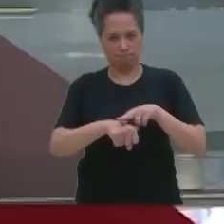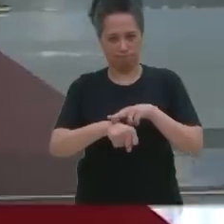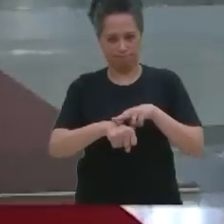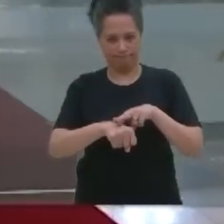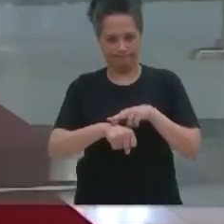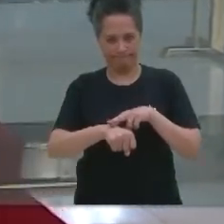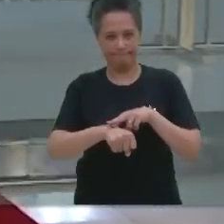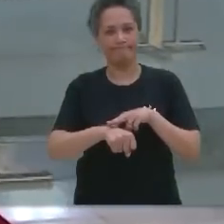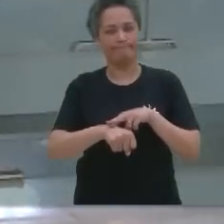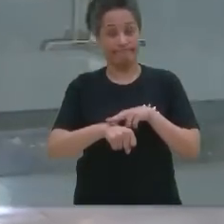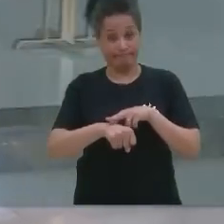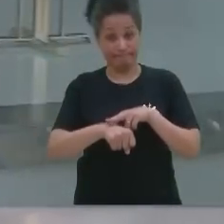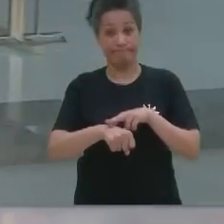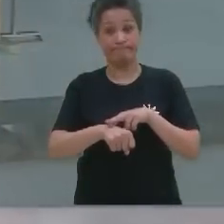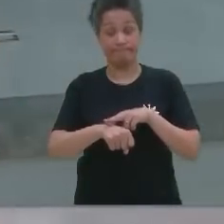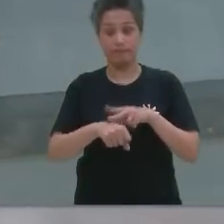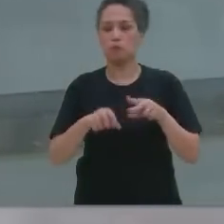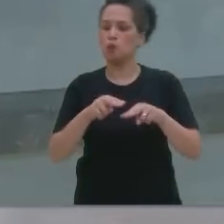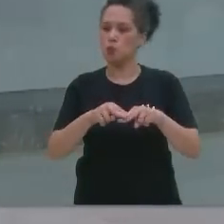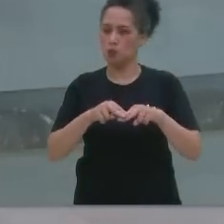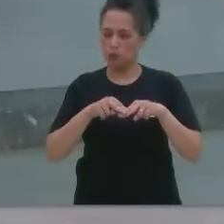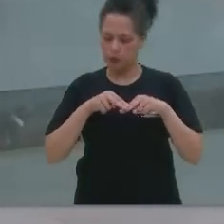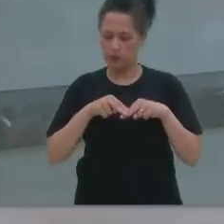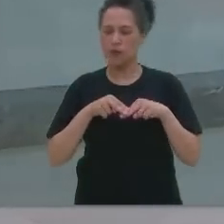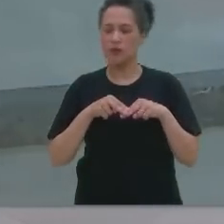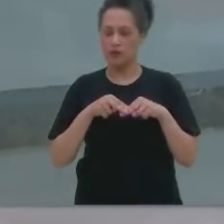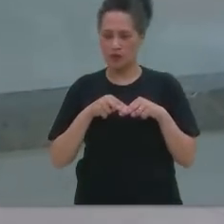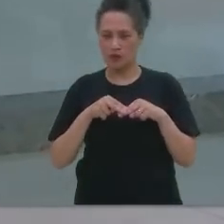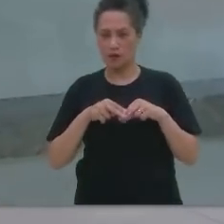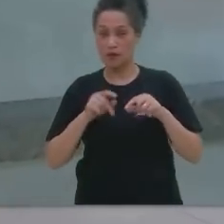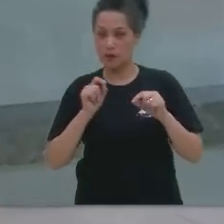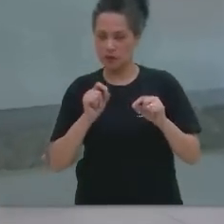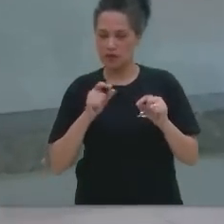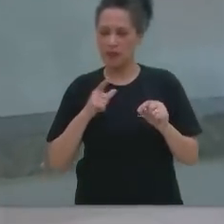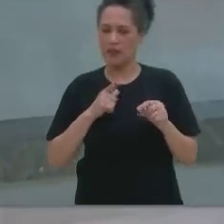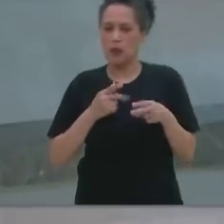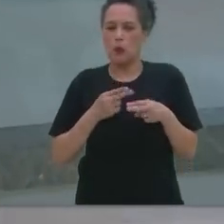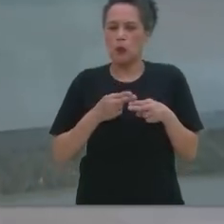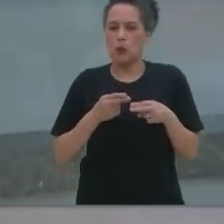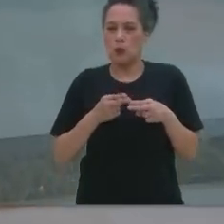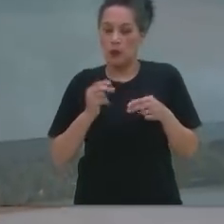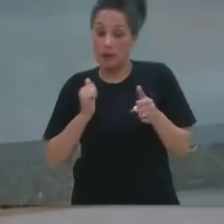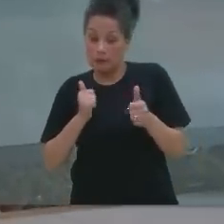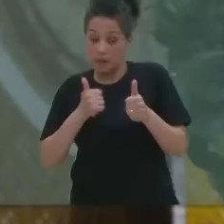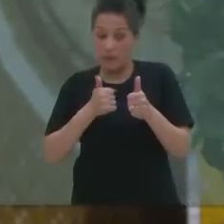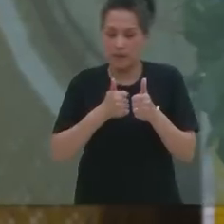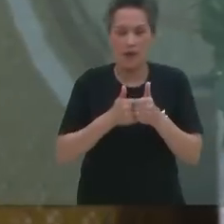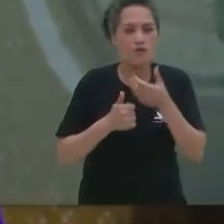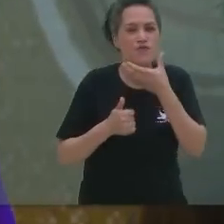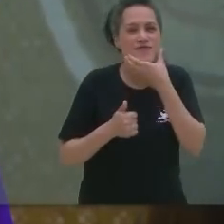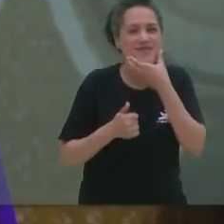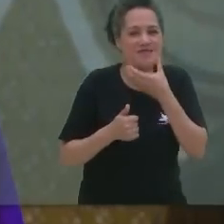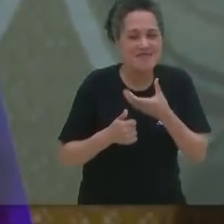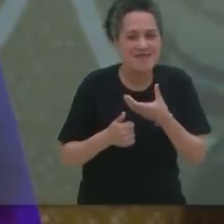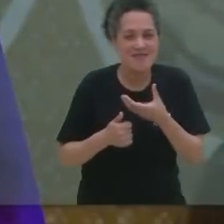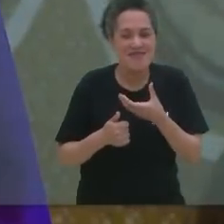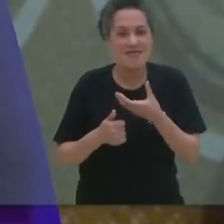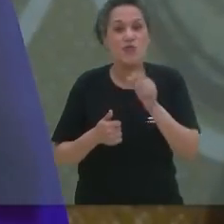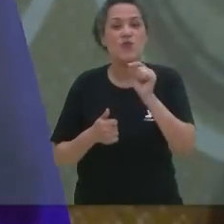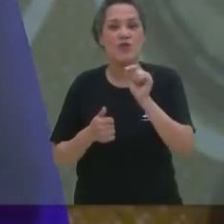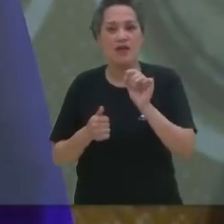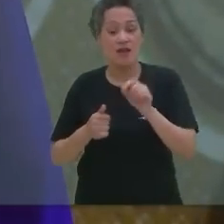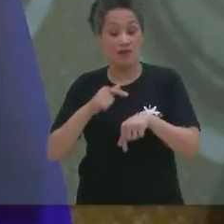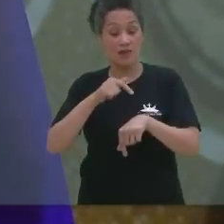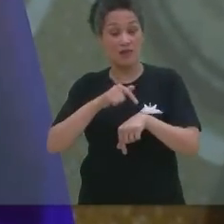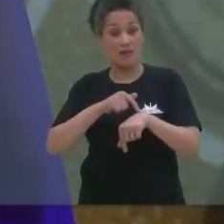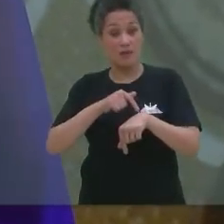a discrição ainda que envolto ao Natal, porque é tempo de